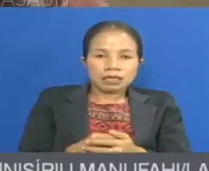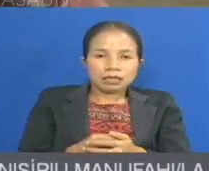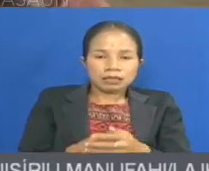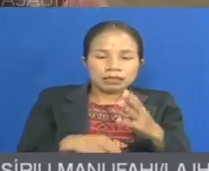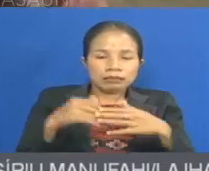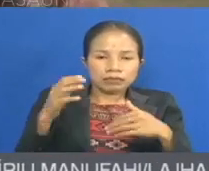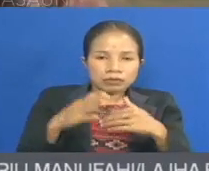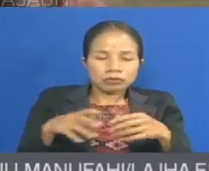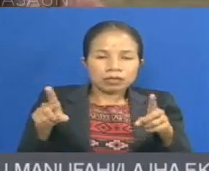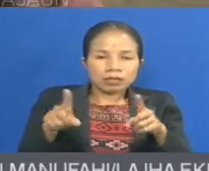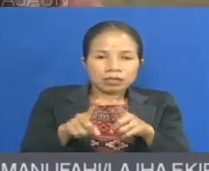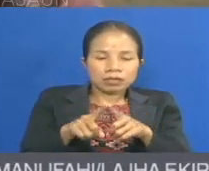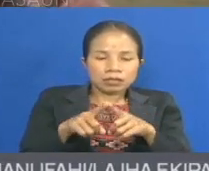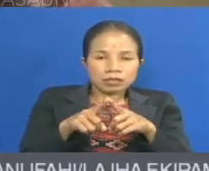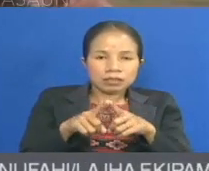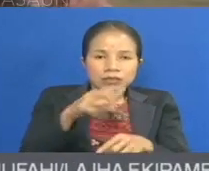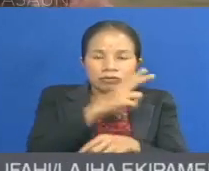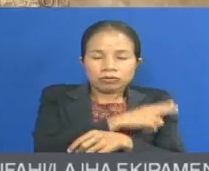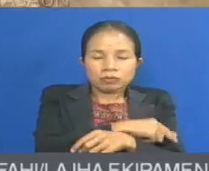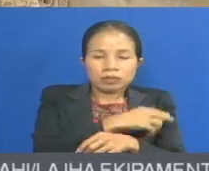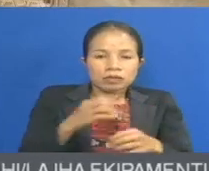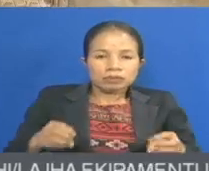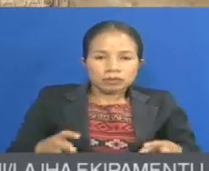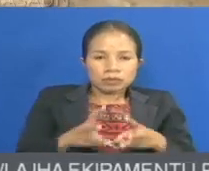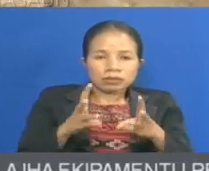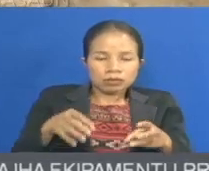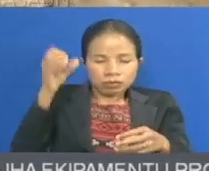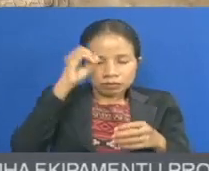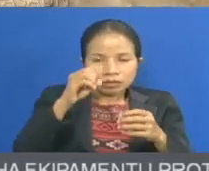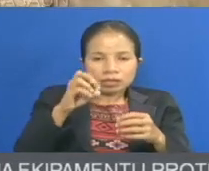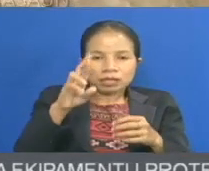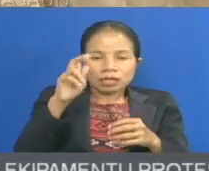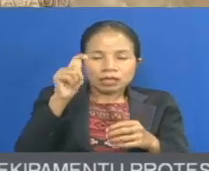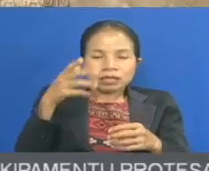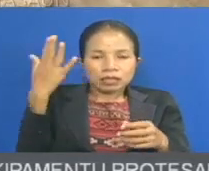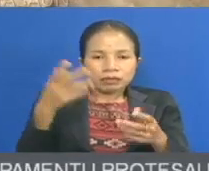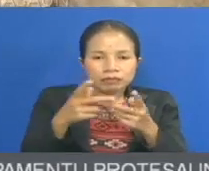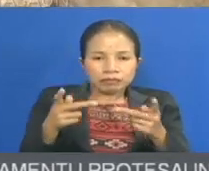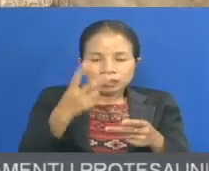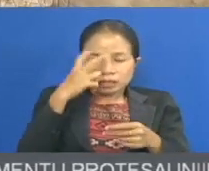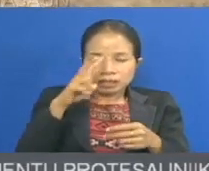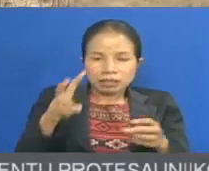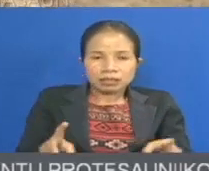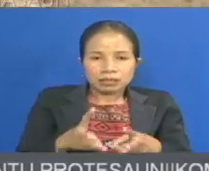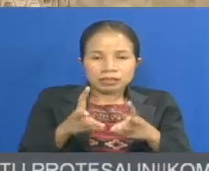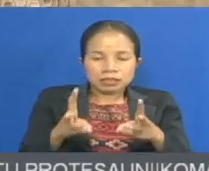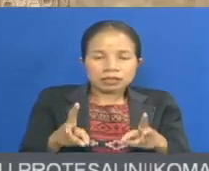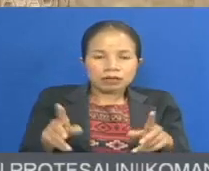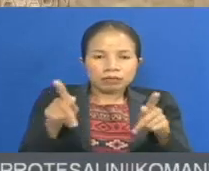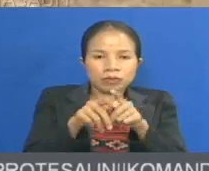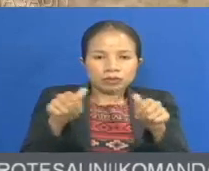infrastruktur basiku ba saudi no estrada nia. Tuir observação arteteli ia terreno no otakata. Estrada direção